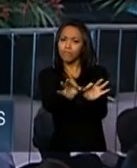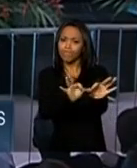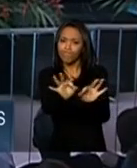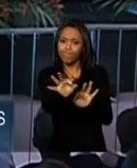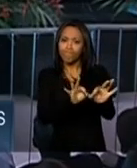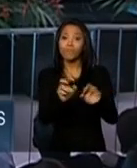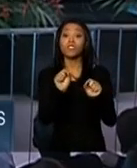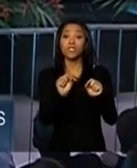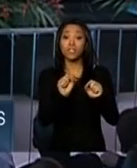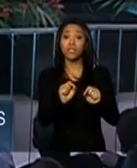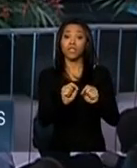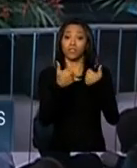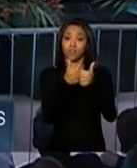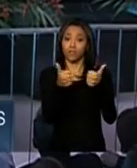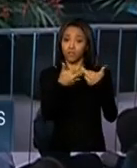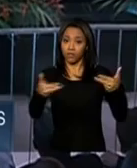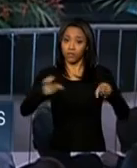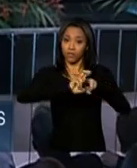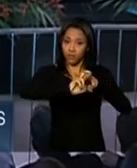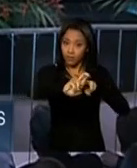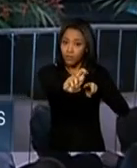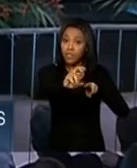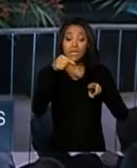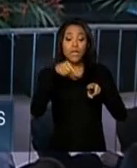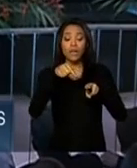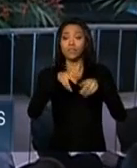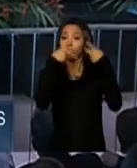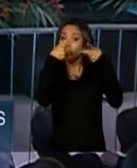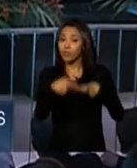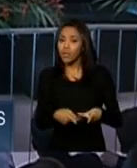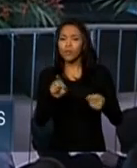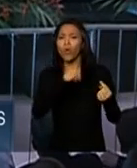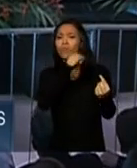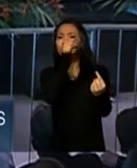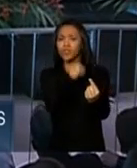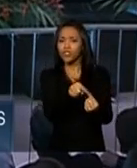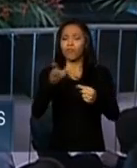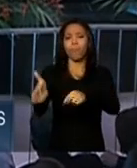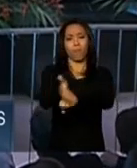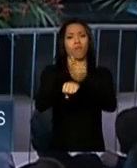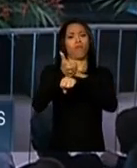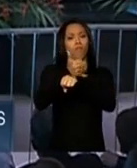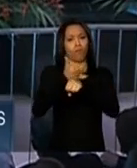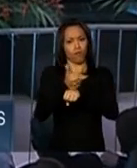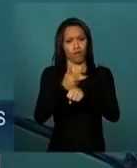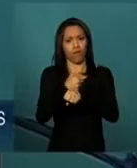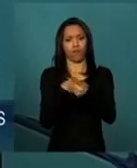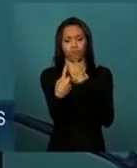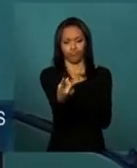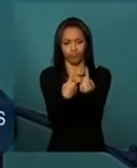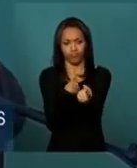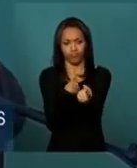transporte urbano. E esse plano visa melhorar a qualidade do transporte de massa, e esse plano